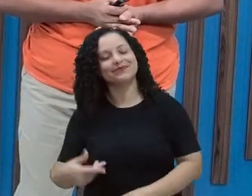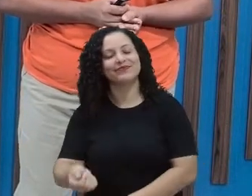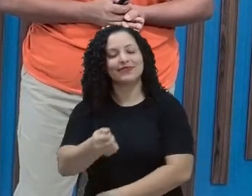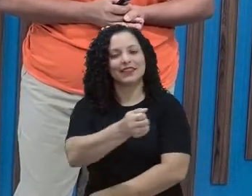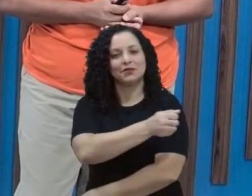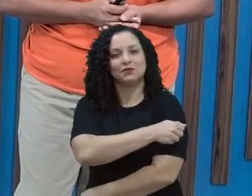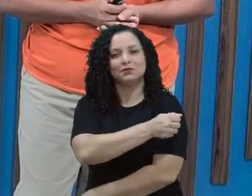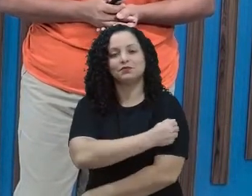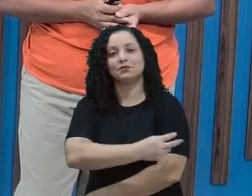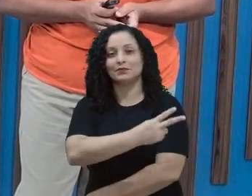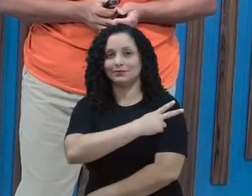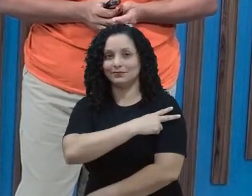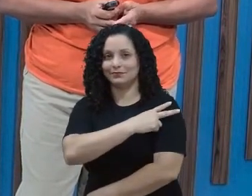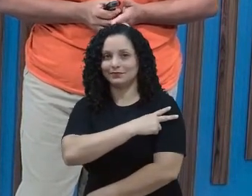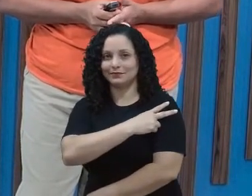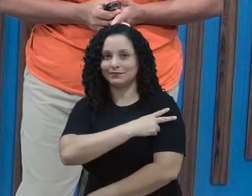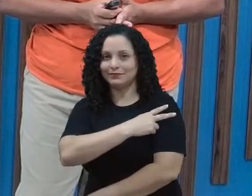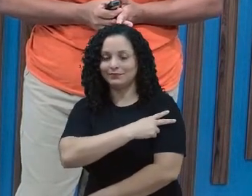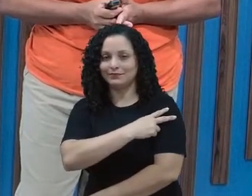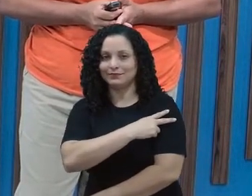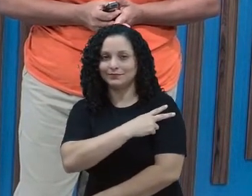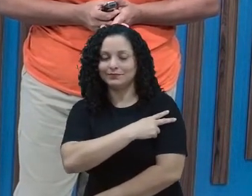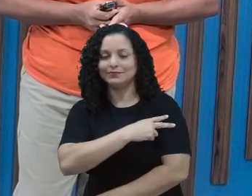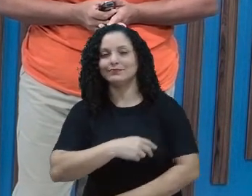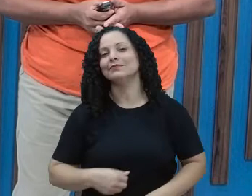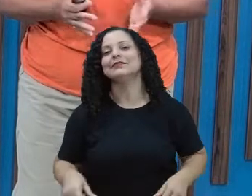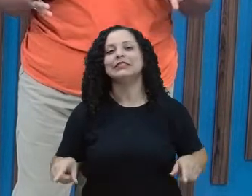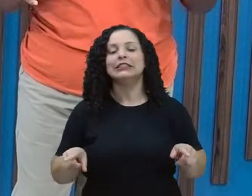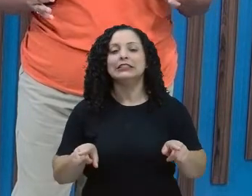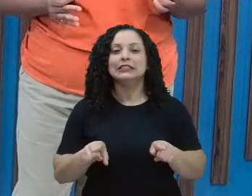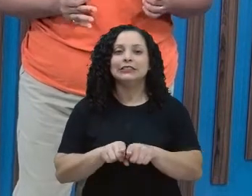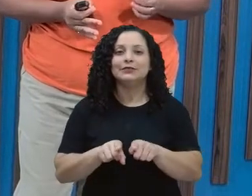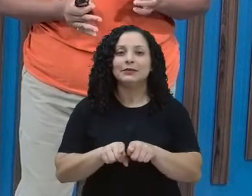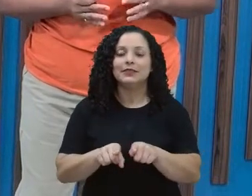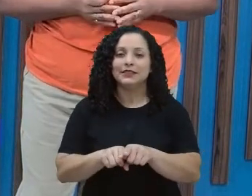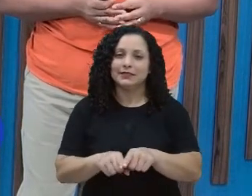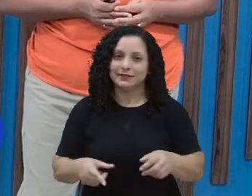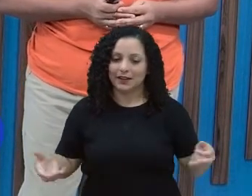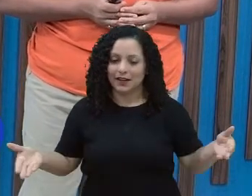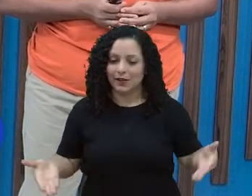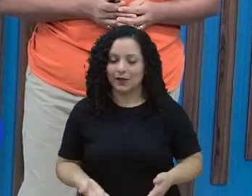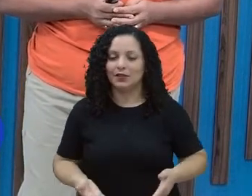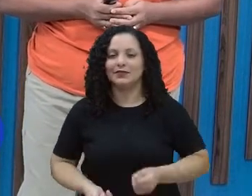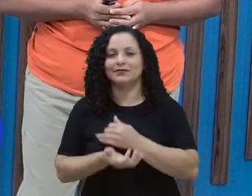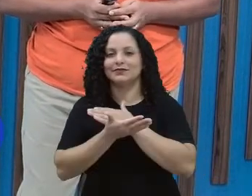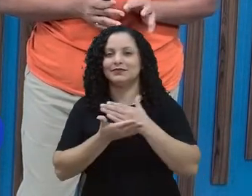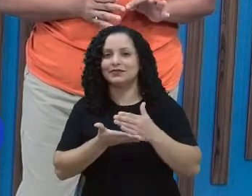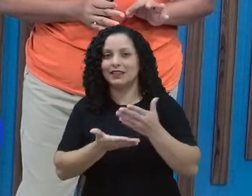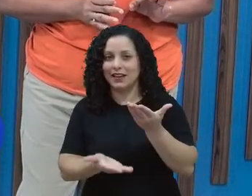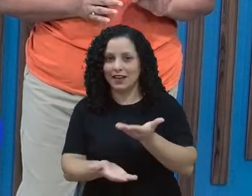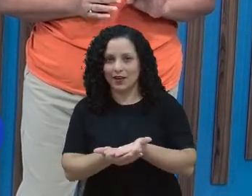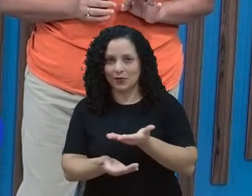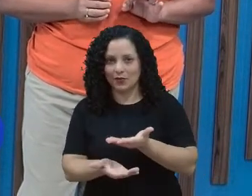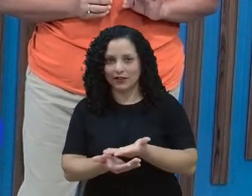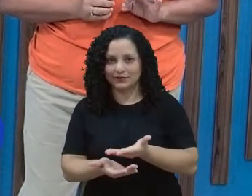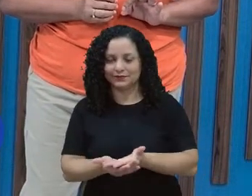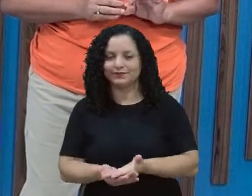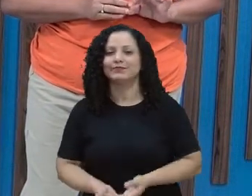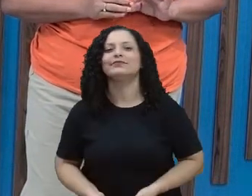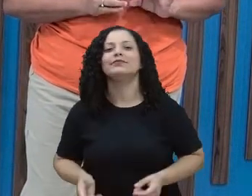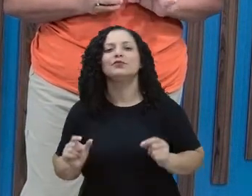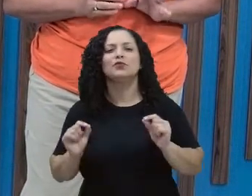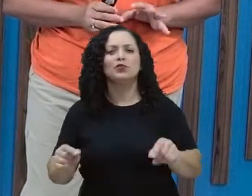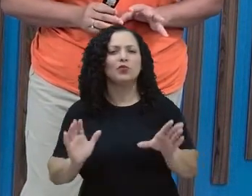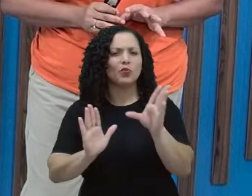do segundo ano e das turmas de alfabetização. Vamos começar mais uma aula. Hoje o componente curricular